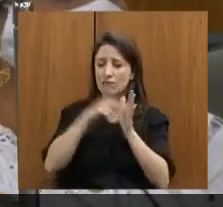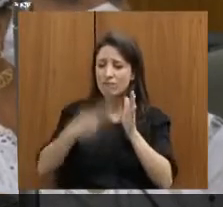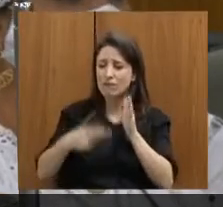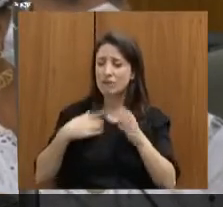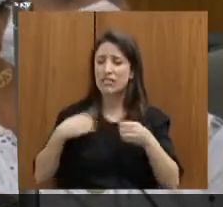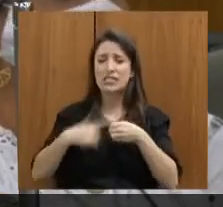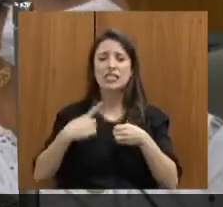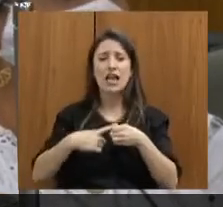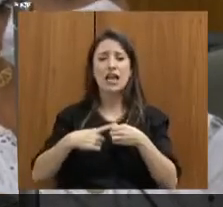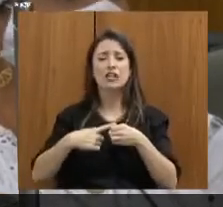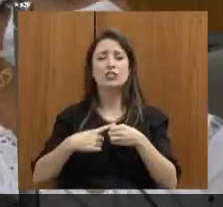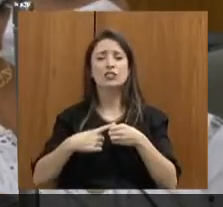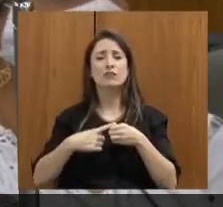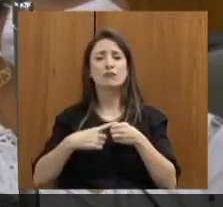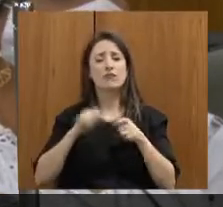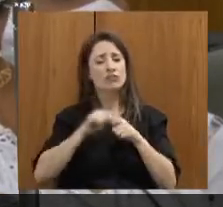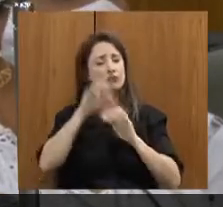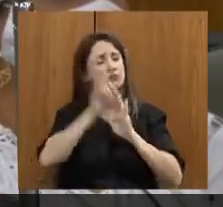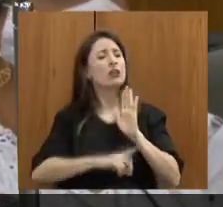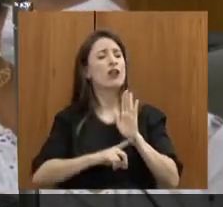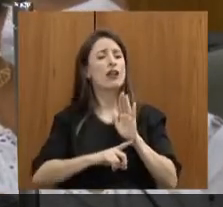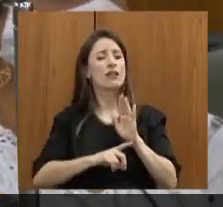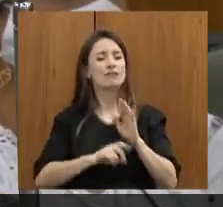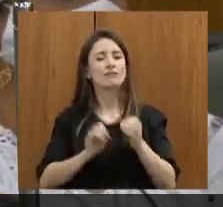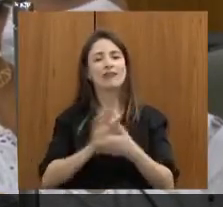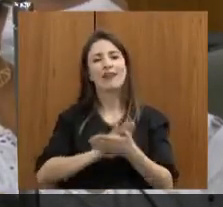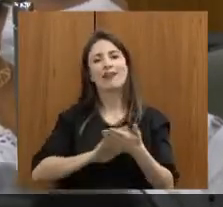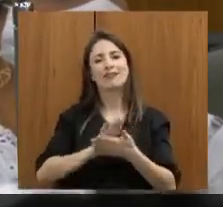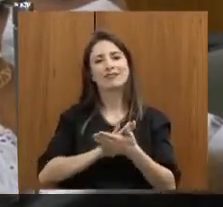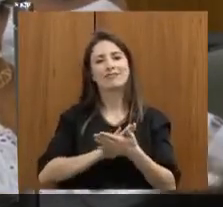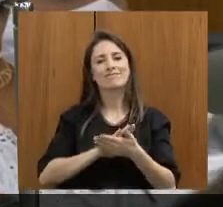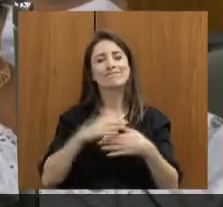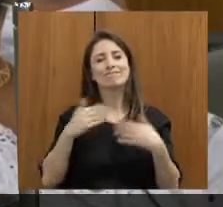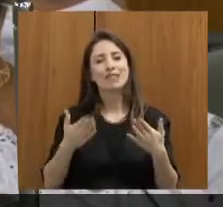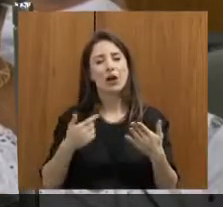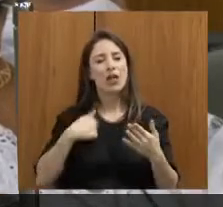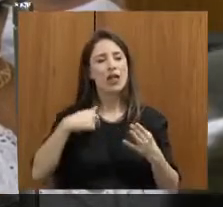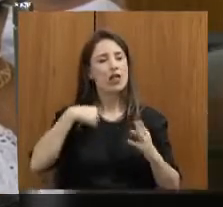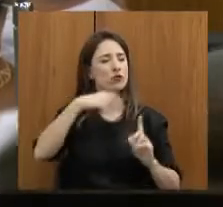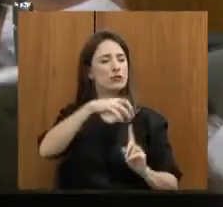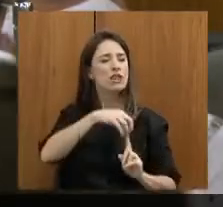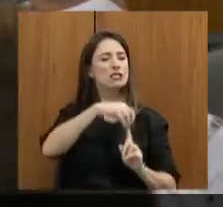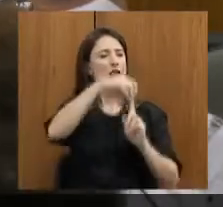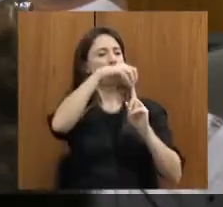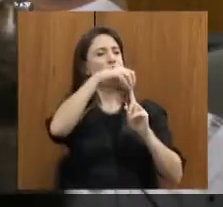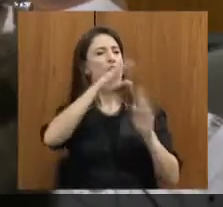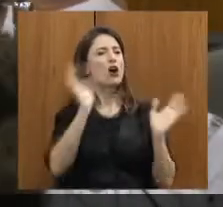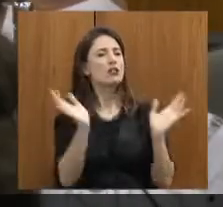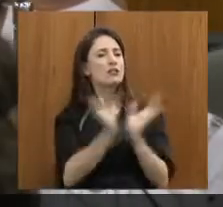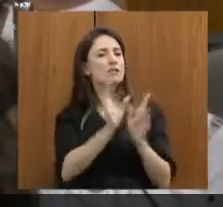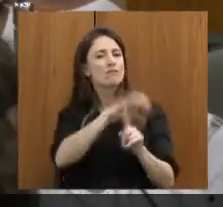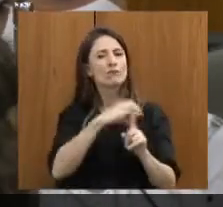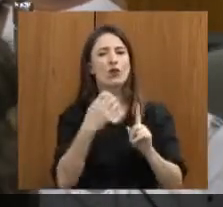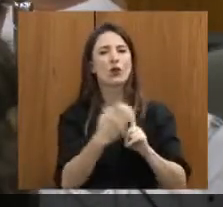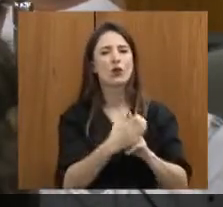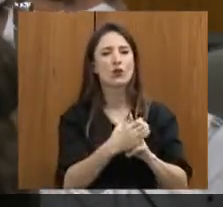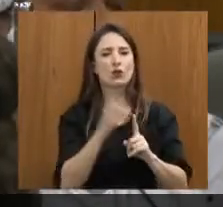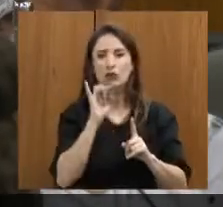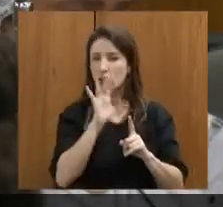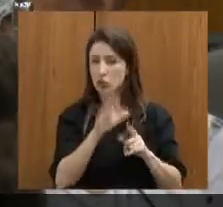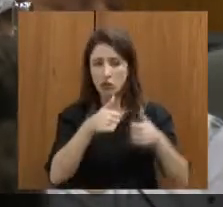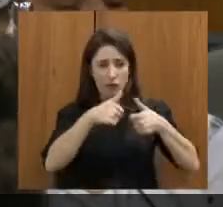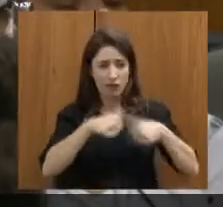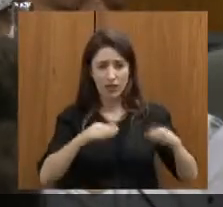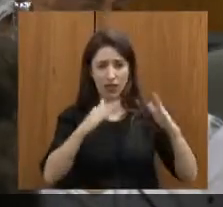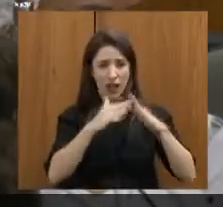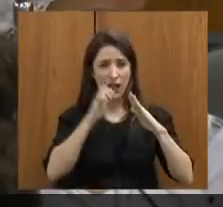seu sacerdote para mim vou sair daqui hoje não é só ficar dentro da minha casa fazer os meus fundamentos e cuidar do meu